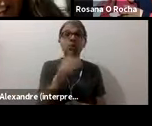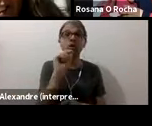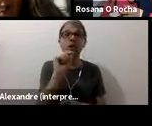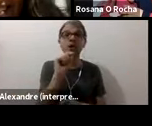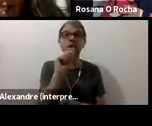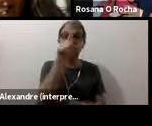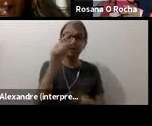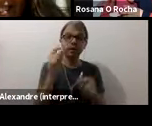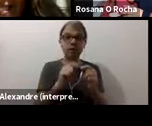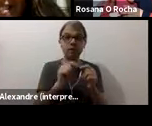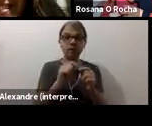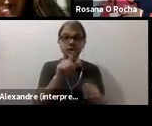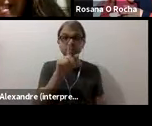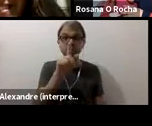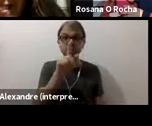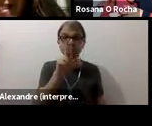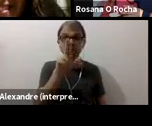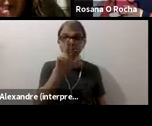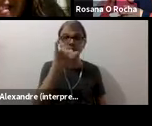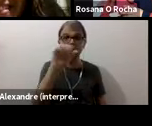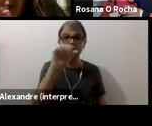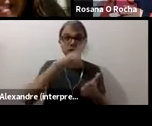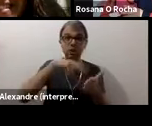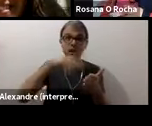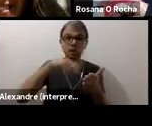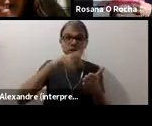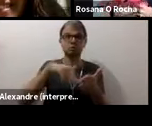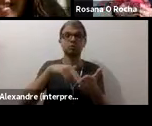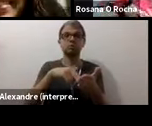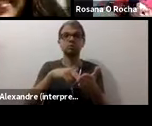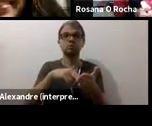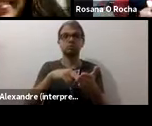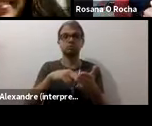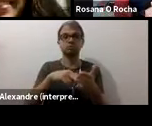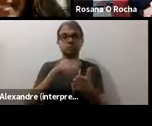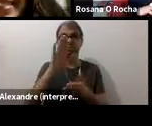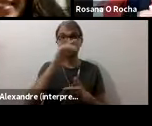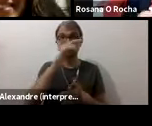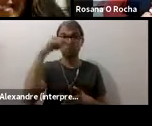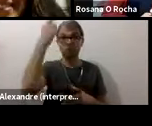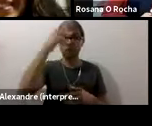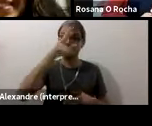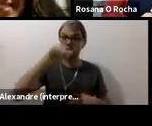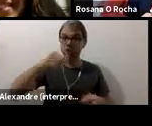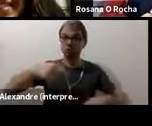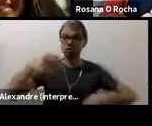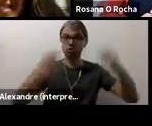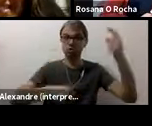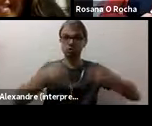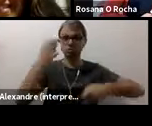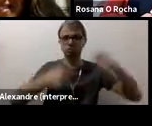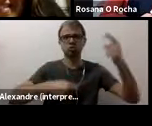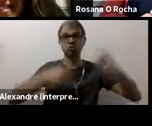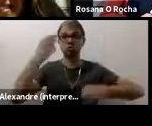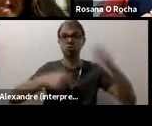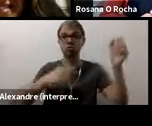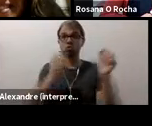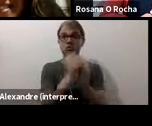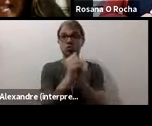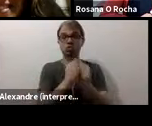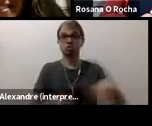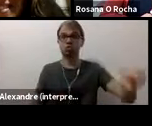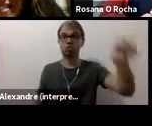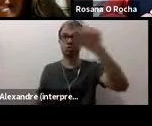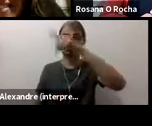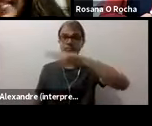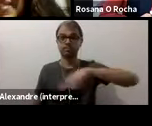tá? Porque na próxima semana a gente quer dialogar mais, mas dialogar a partir da leitura de vocês. É quase uma aula,